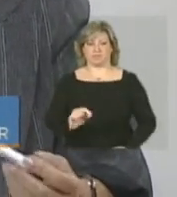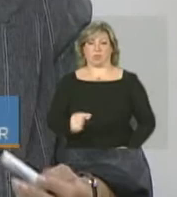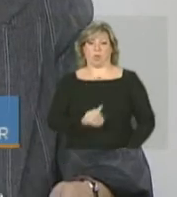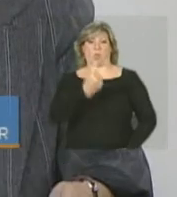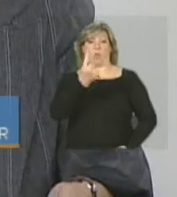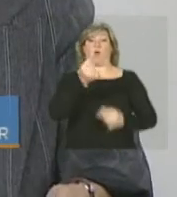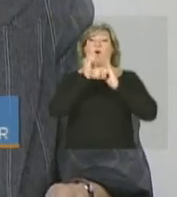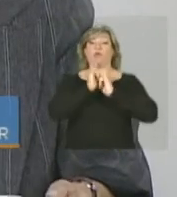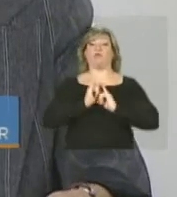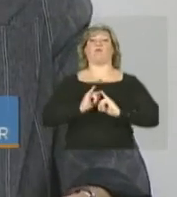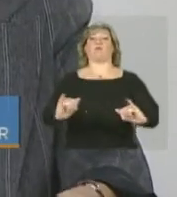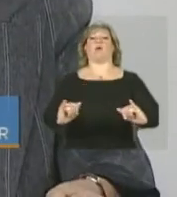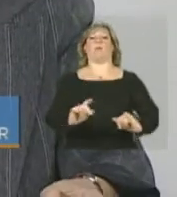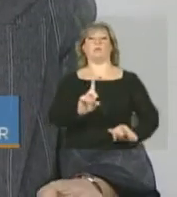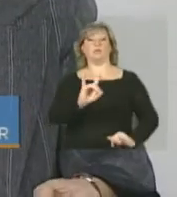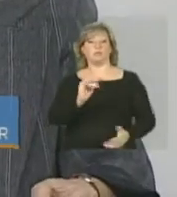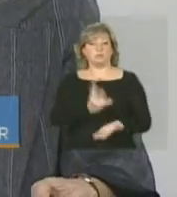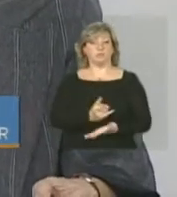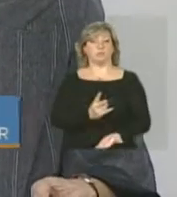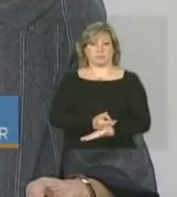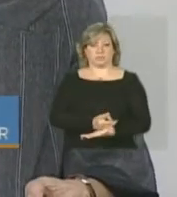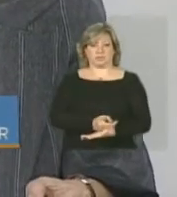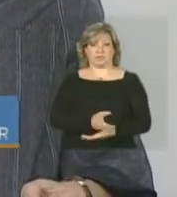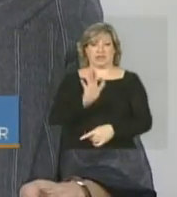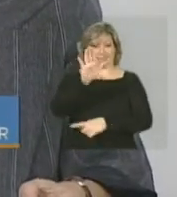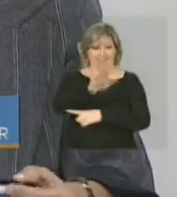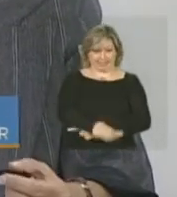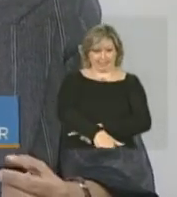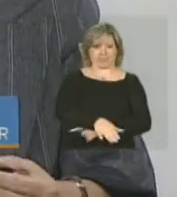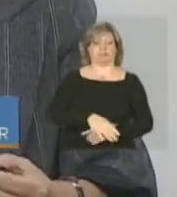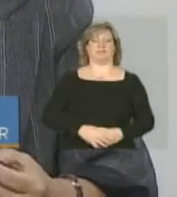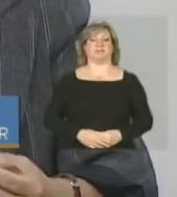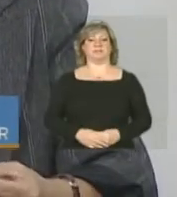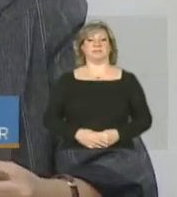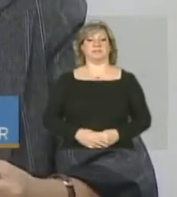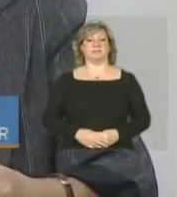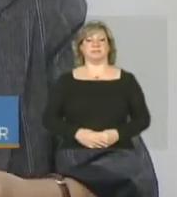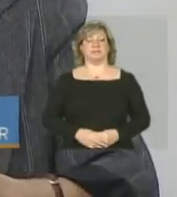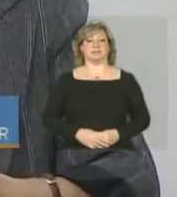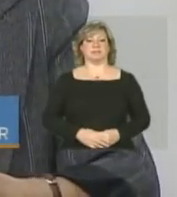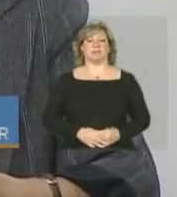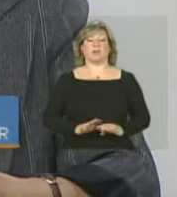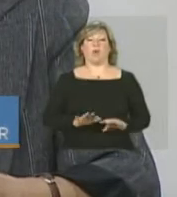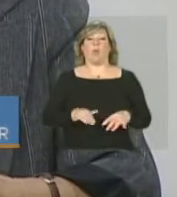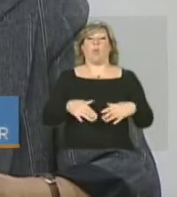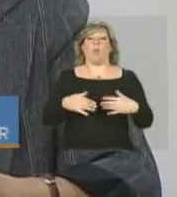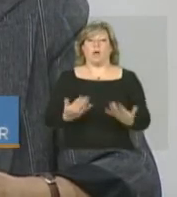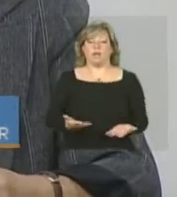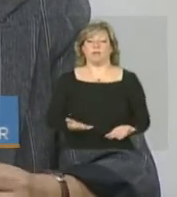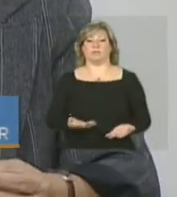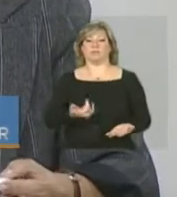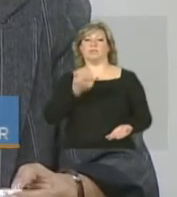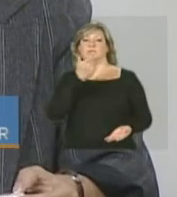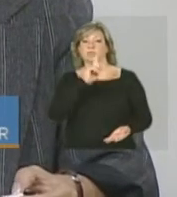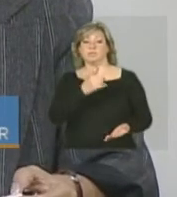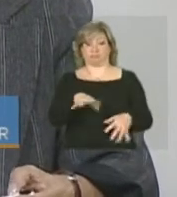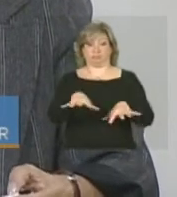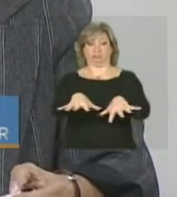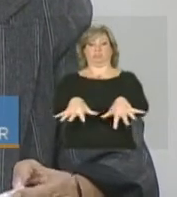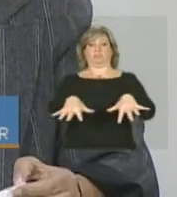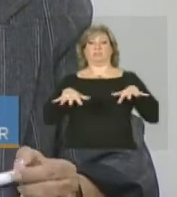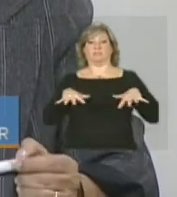informe no mesmo dia, na parte da tarde. Quando chegarmos à